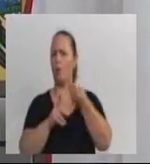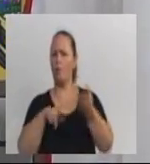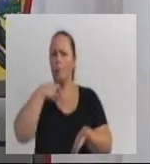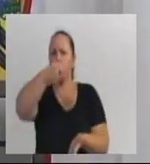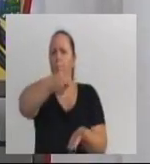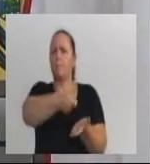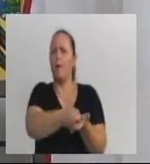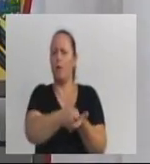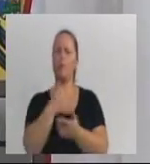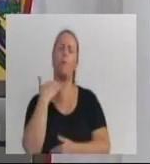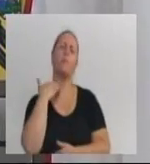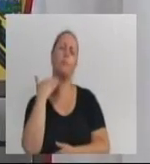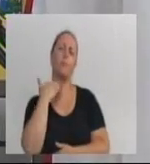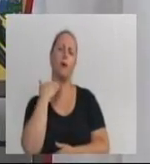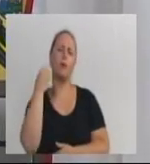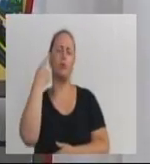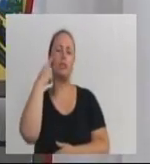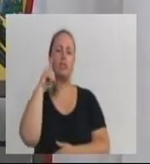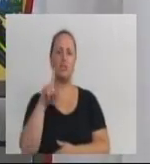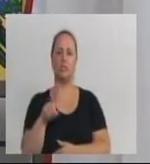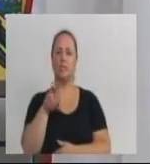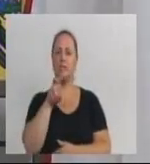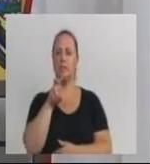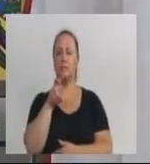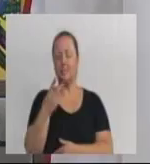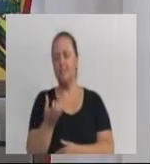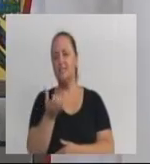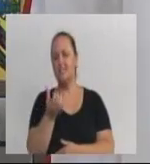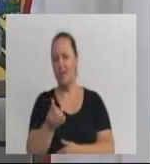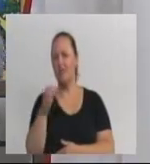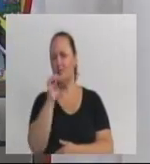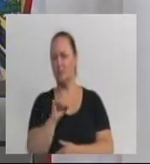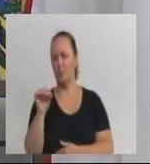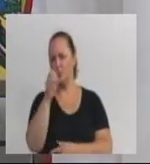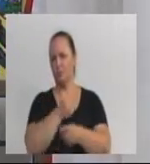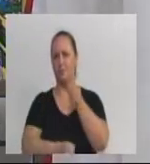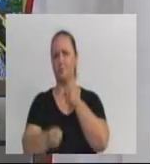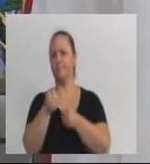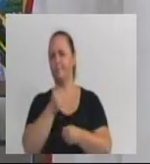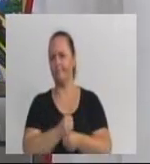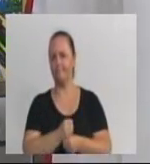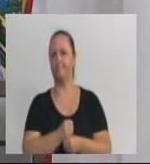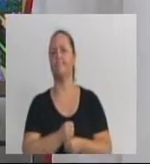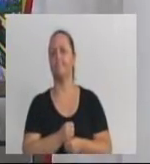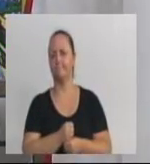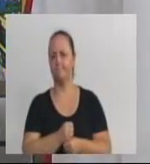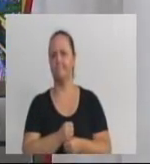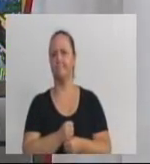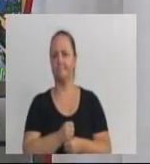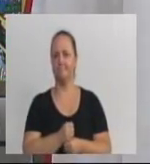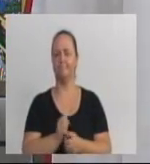Banco Bluecred no dia 6 de outubro do ano passado.